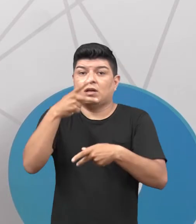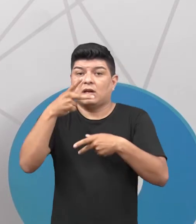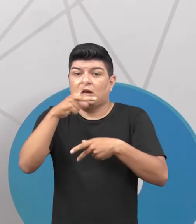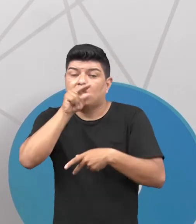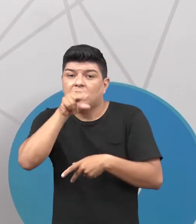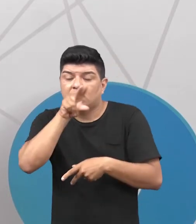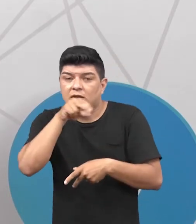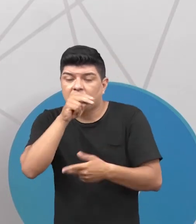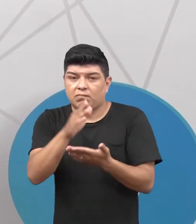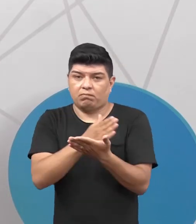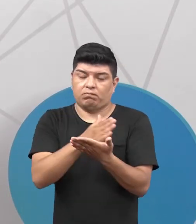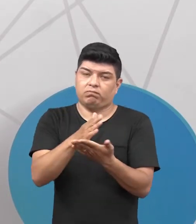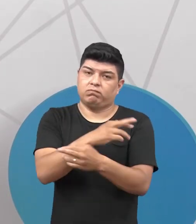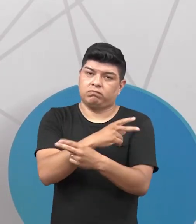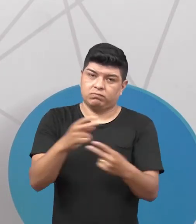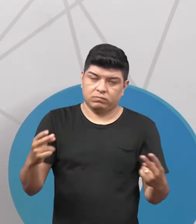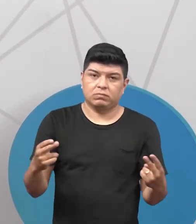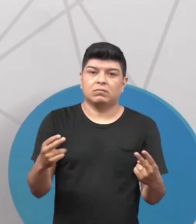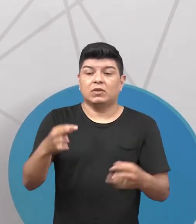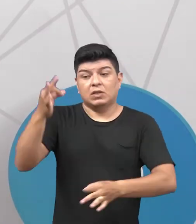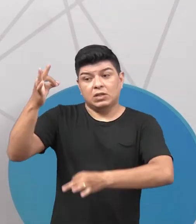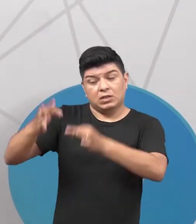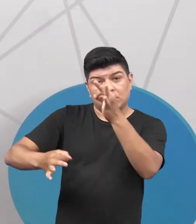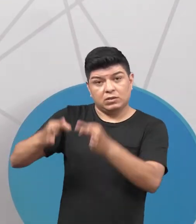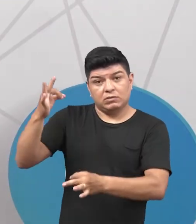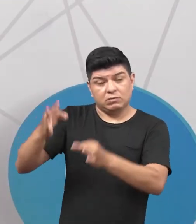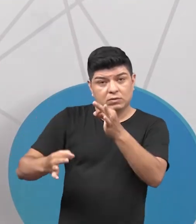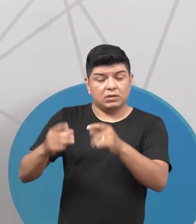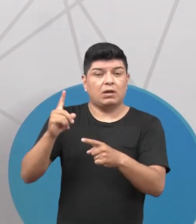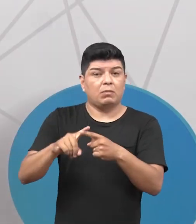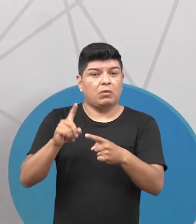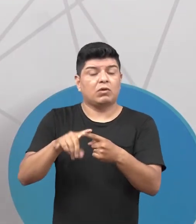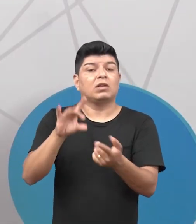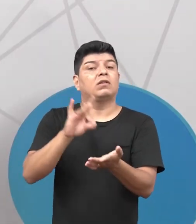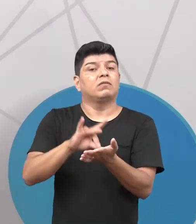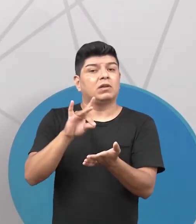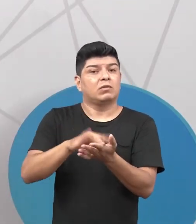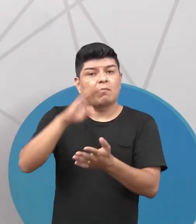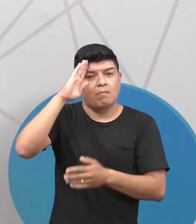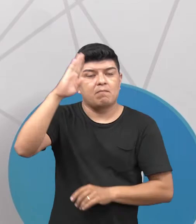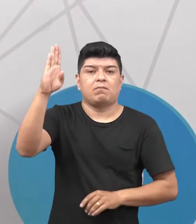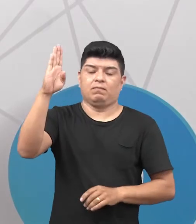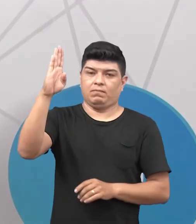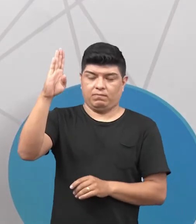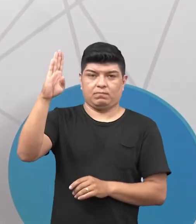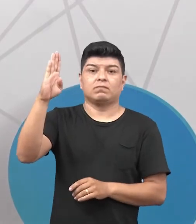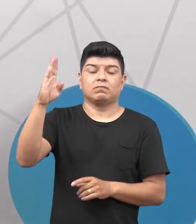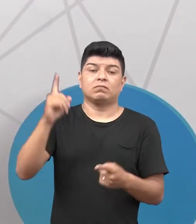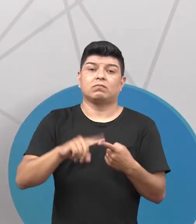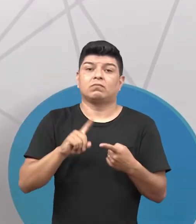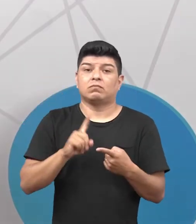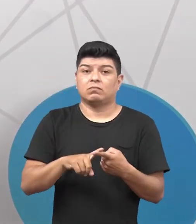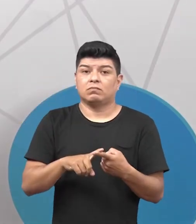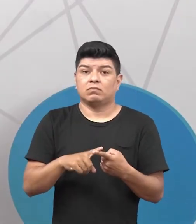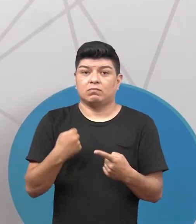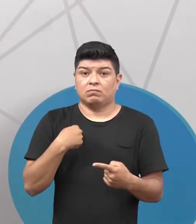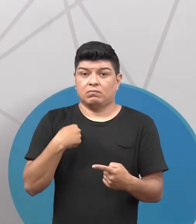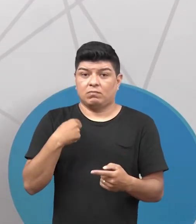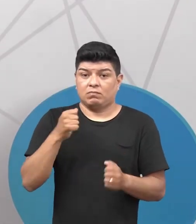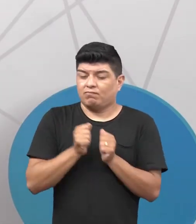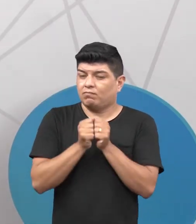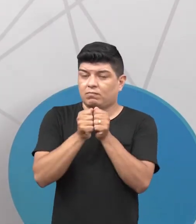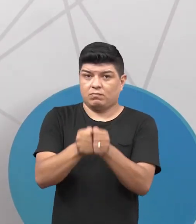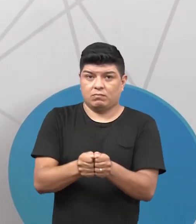fala alguma coisa. E a justiça, por que ela também é uma virtude essencial? Porque ela está